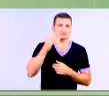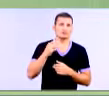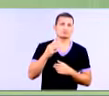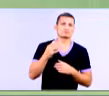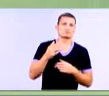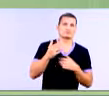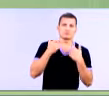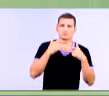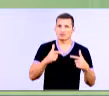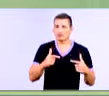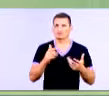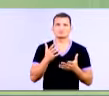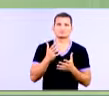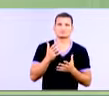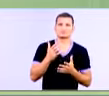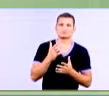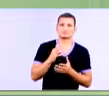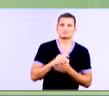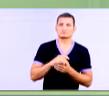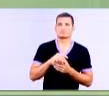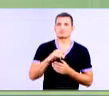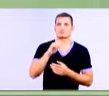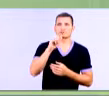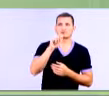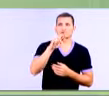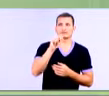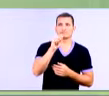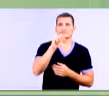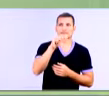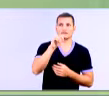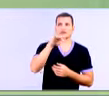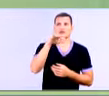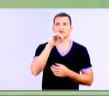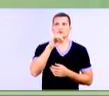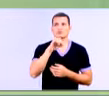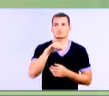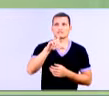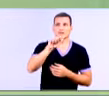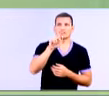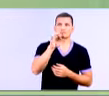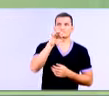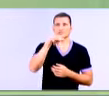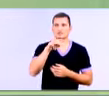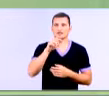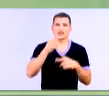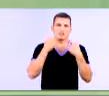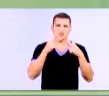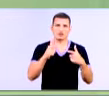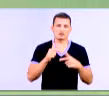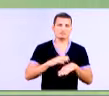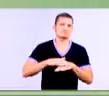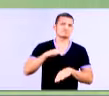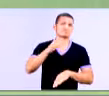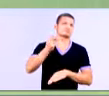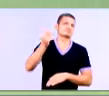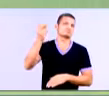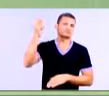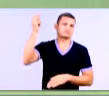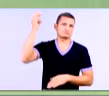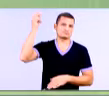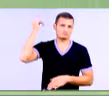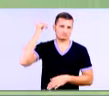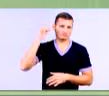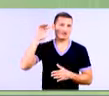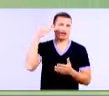de sinais, né, aramaico, latim, que às vezes são linguagens bem mais antigas, até as nossas